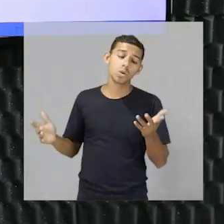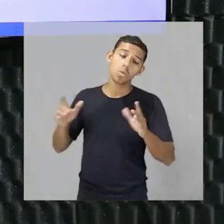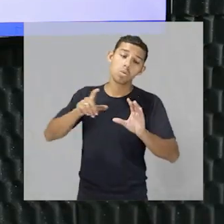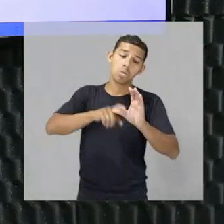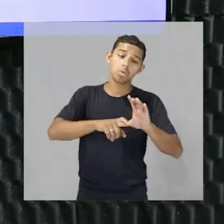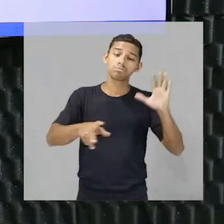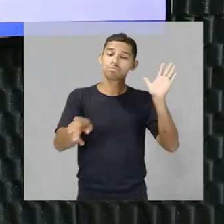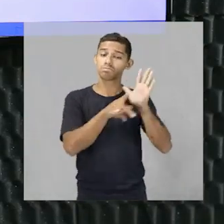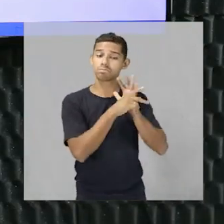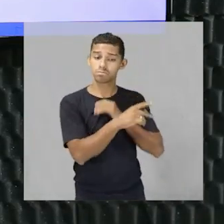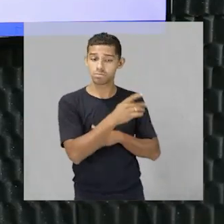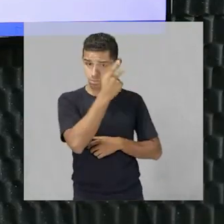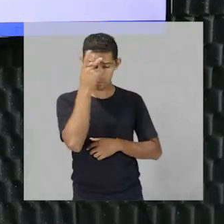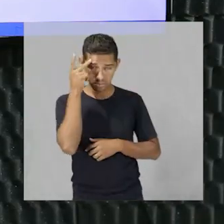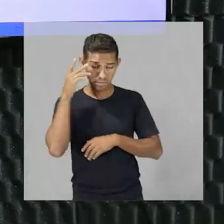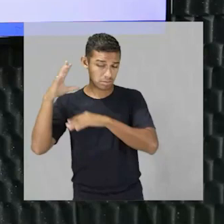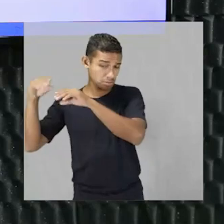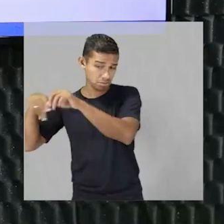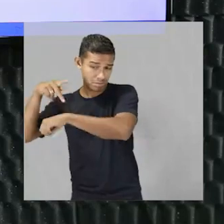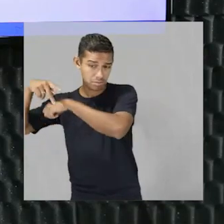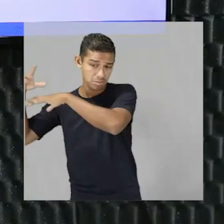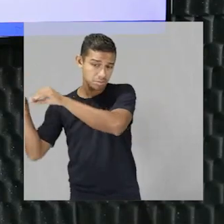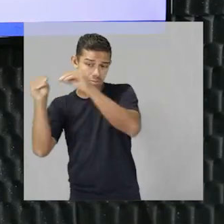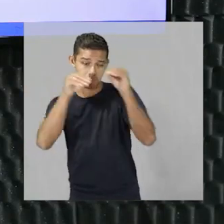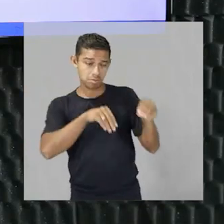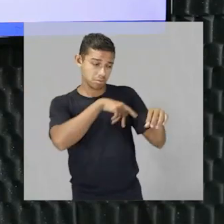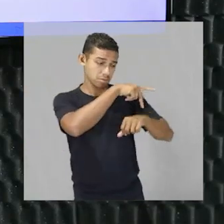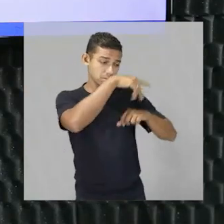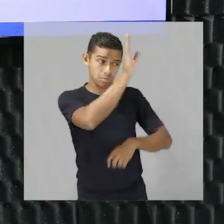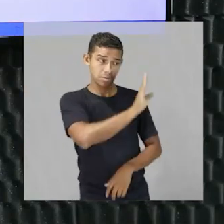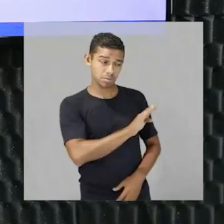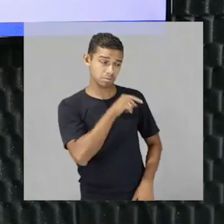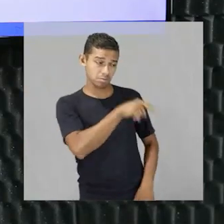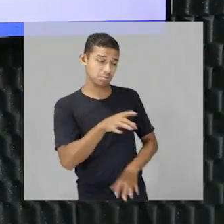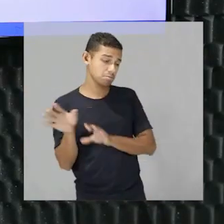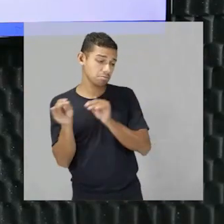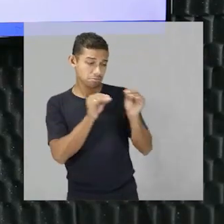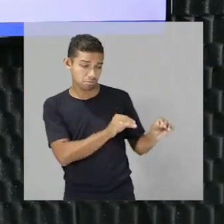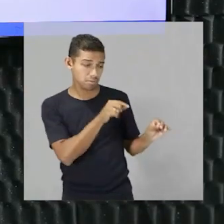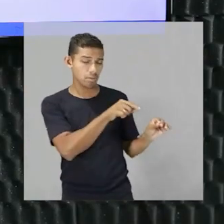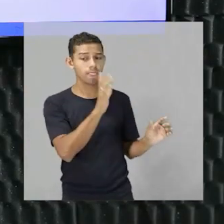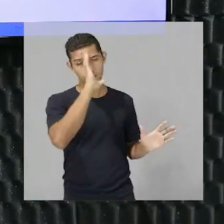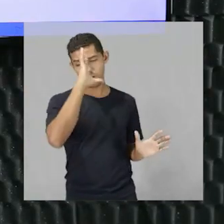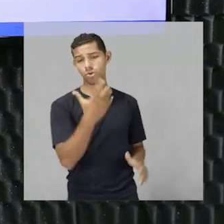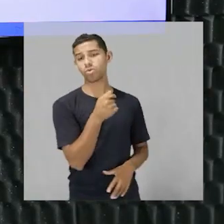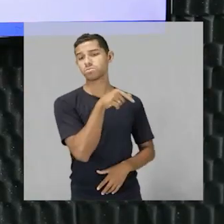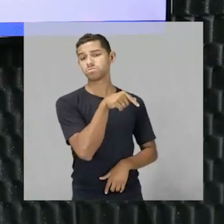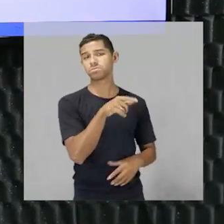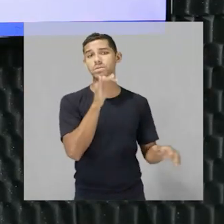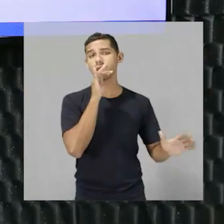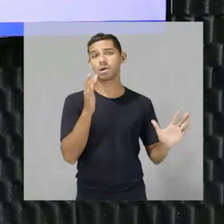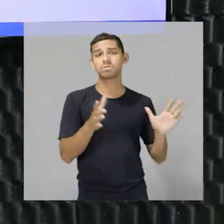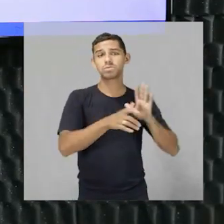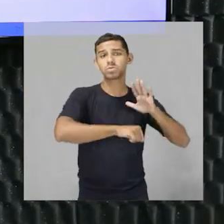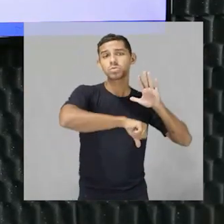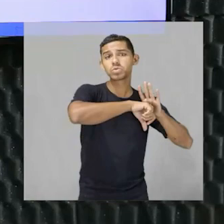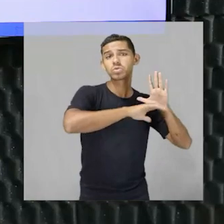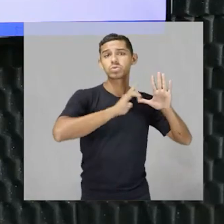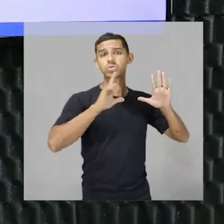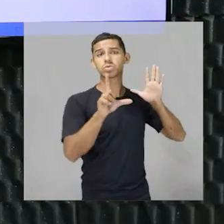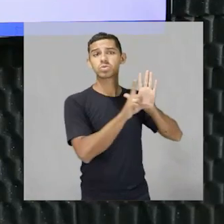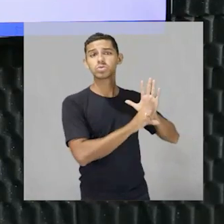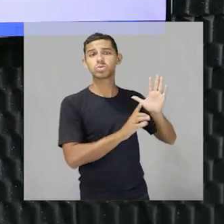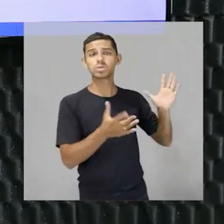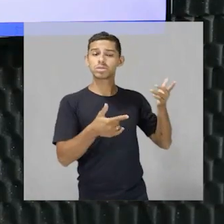refugiados no Brasil, conforme abordada no texto, é provocada pela associação entre quê? O que faz esse refugiado ser considerado ali transitoriamente,